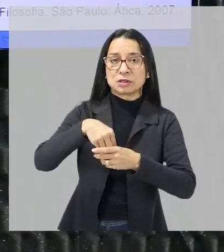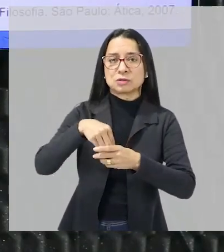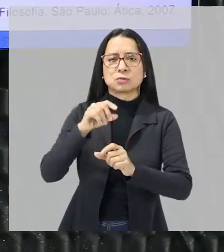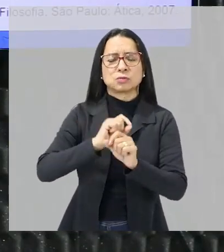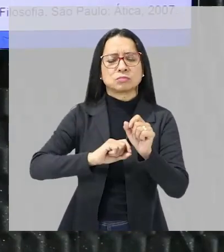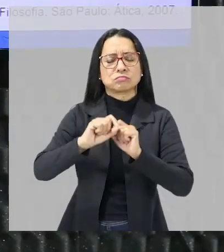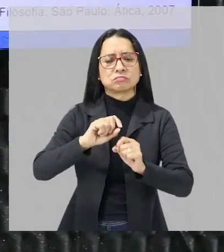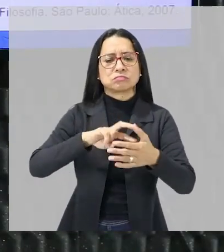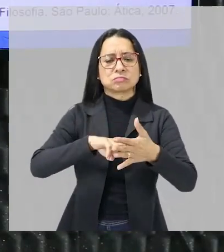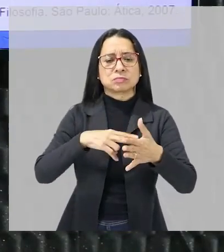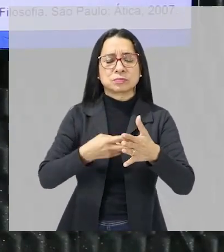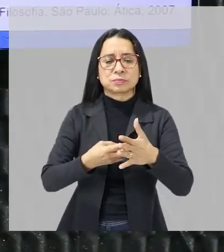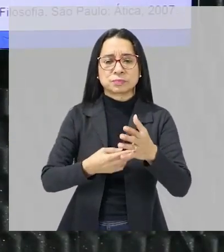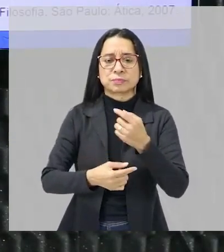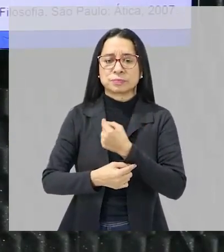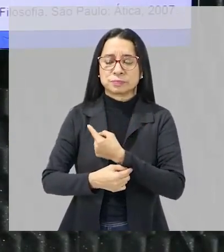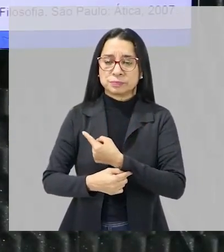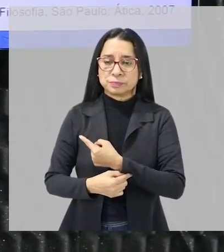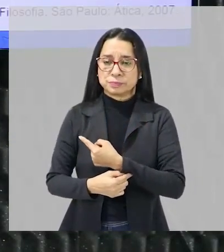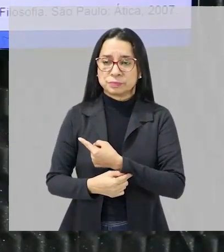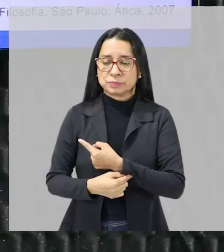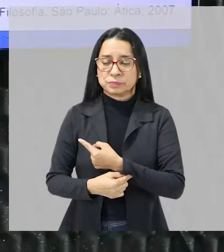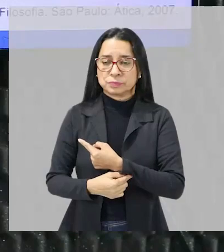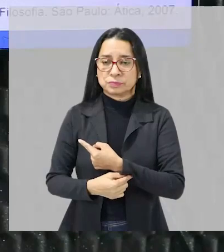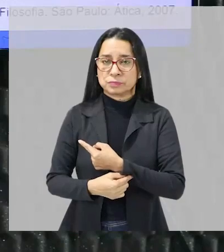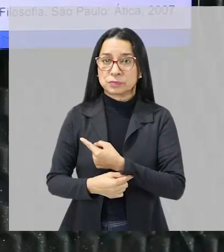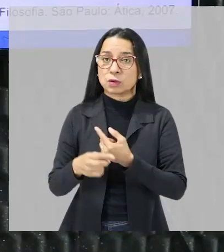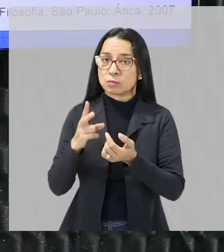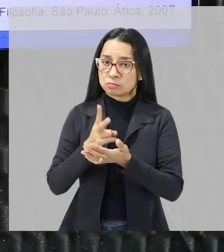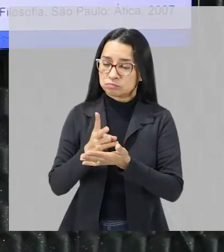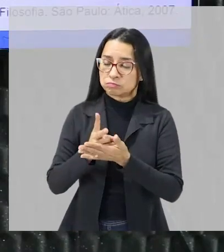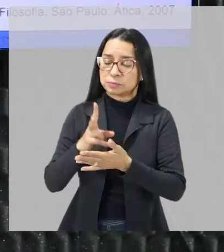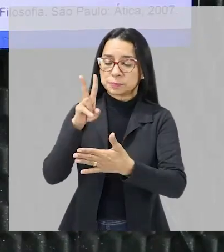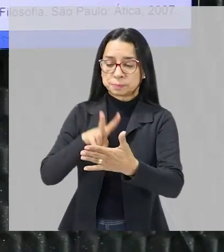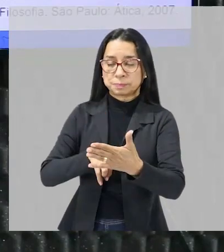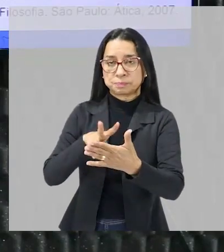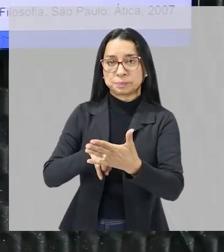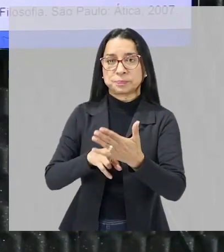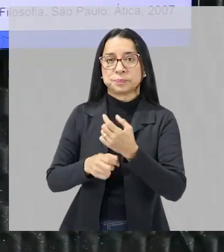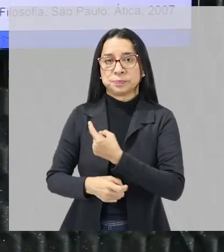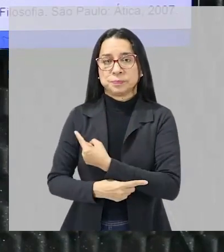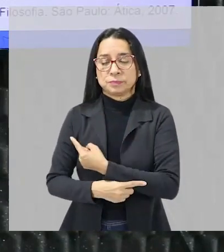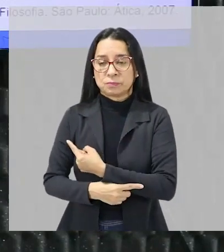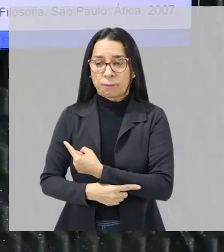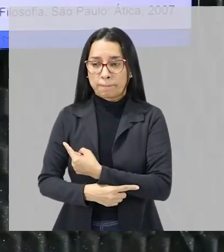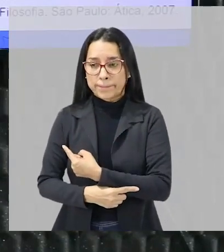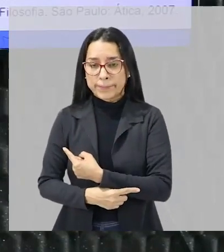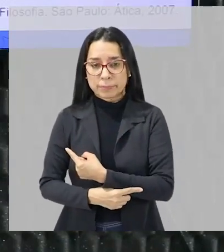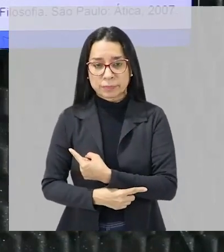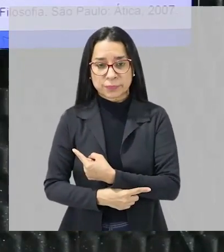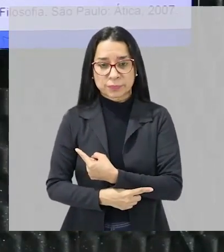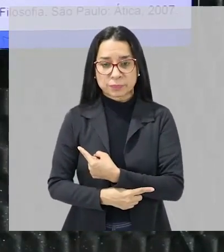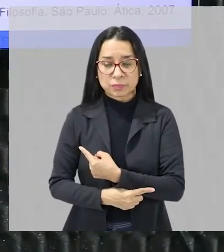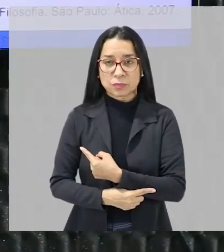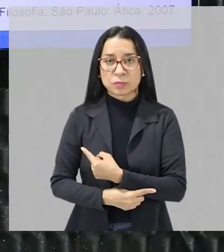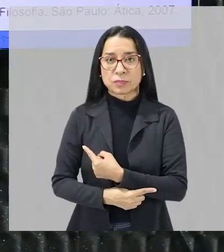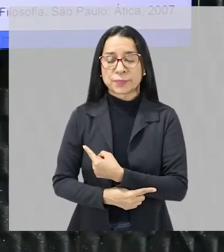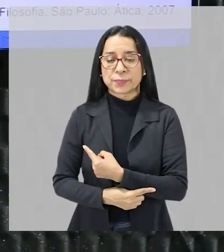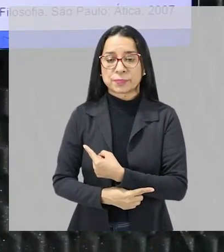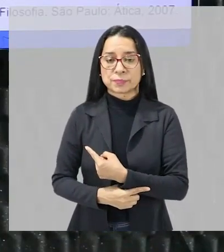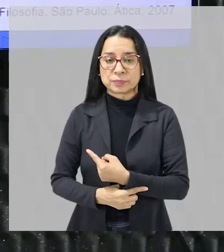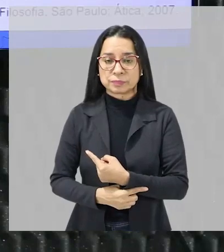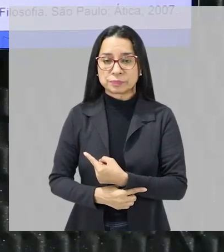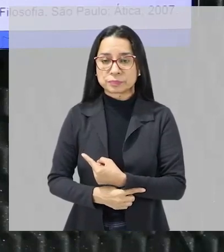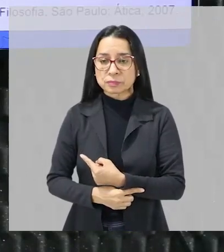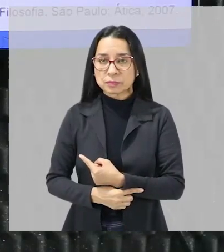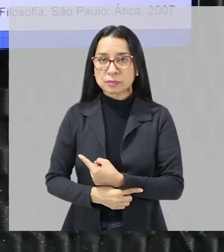eleições? Muito mais do que mera rotatividade de governo ou alternância no poder. Simbolizam o